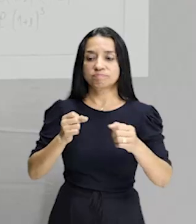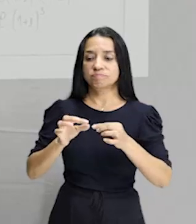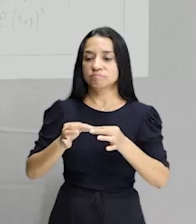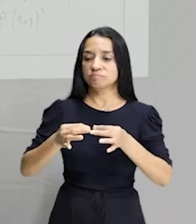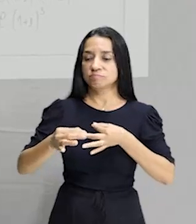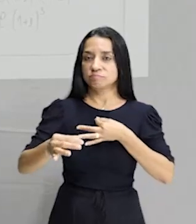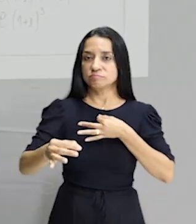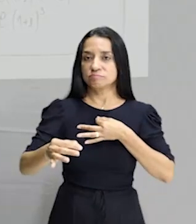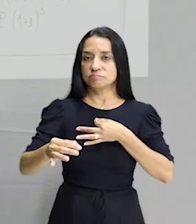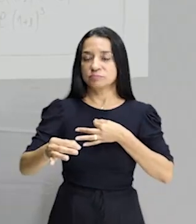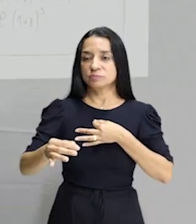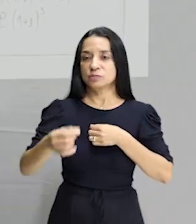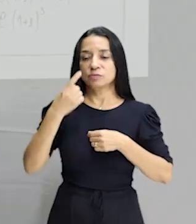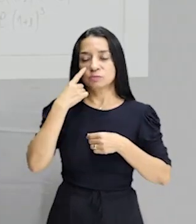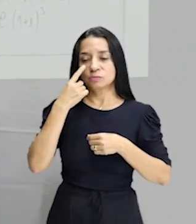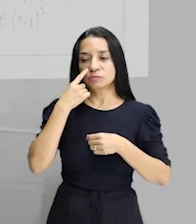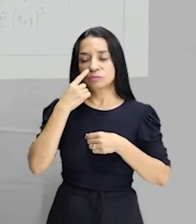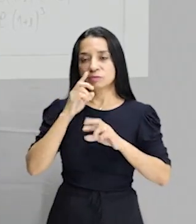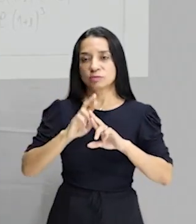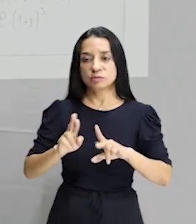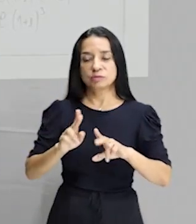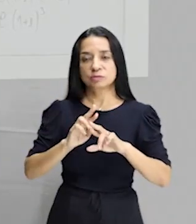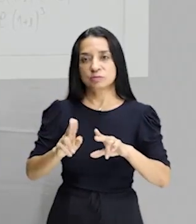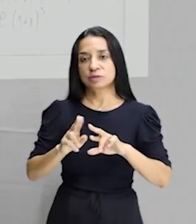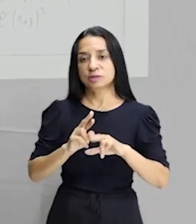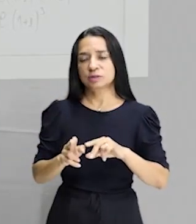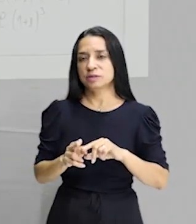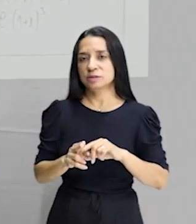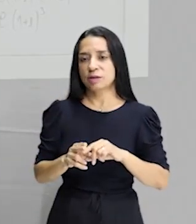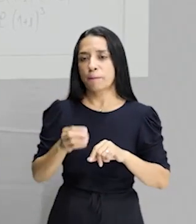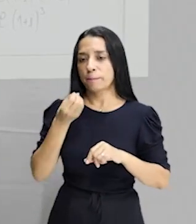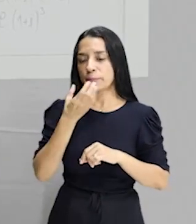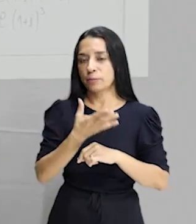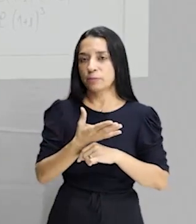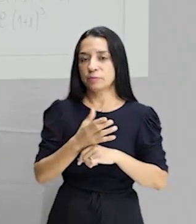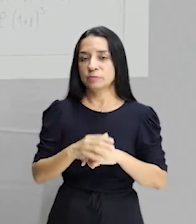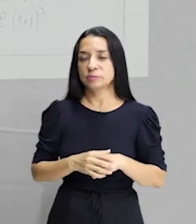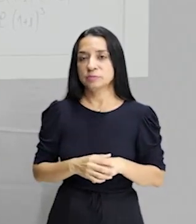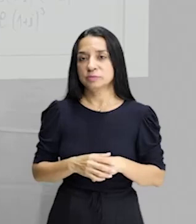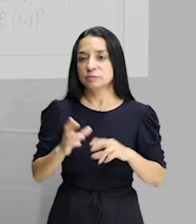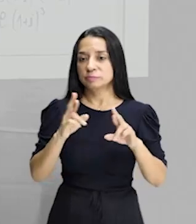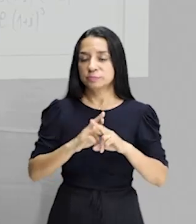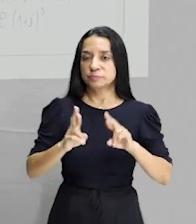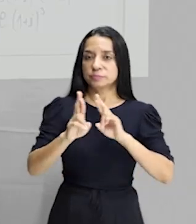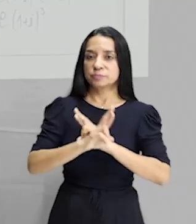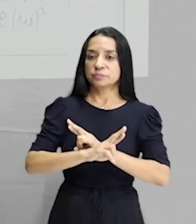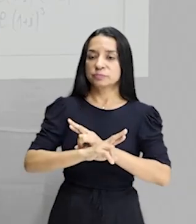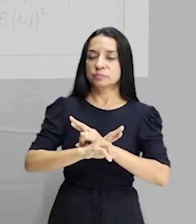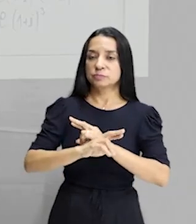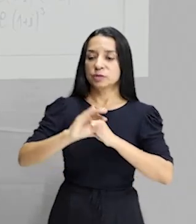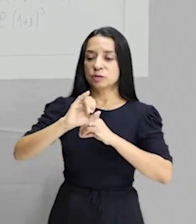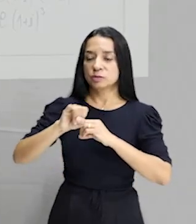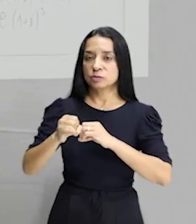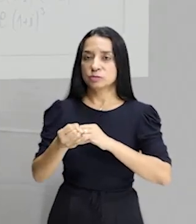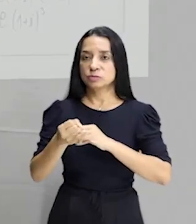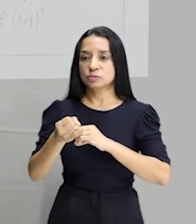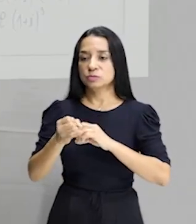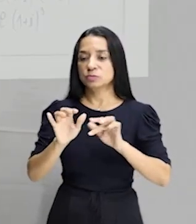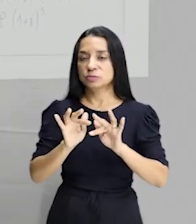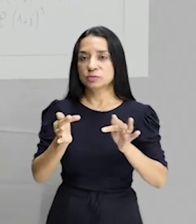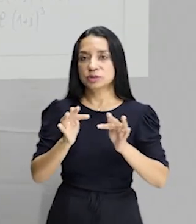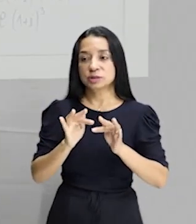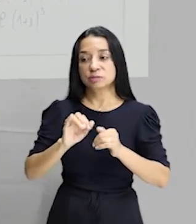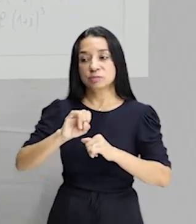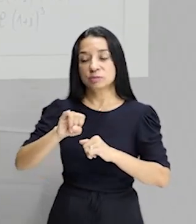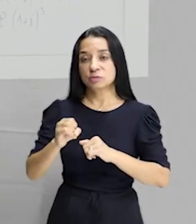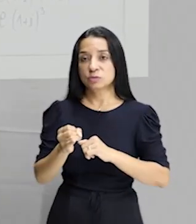aí você vai ver que é uma diferença bastante considerável em relação ao juros simples ajuda o composto se você já